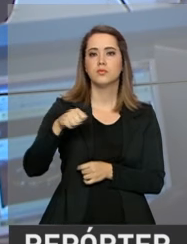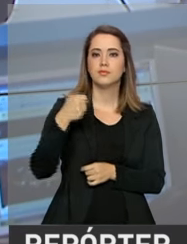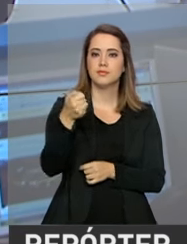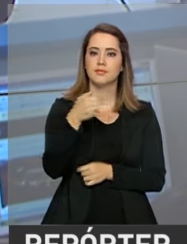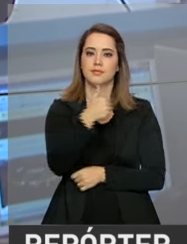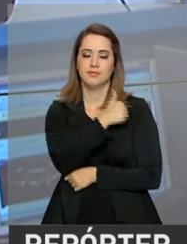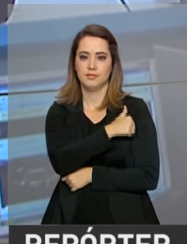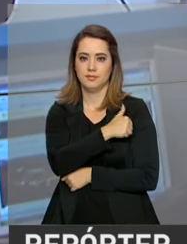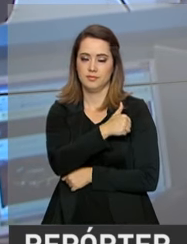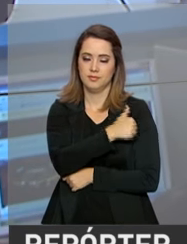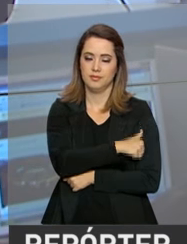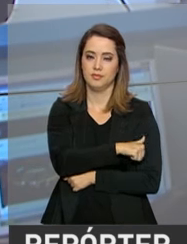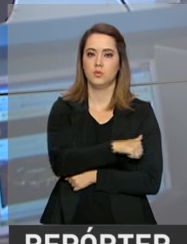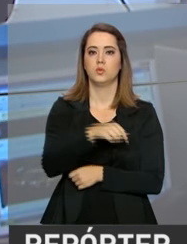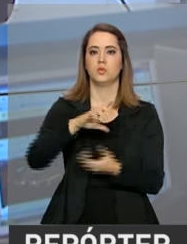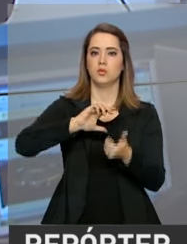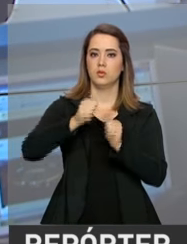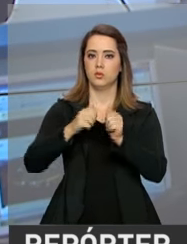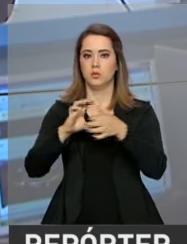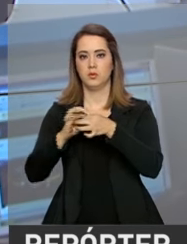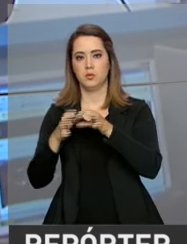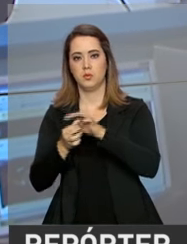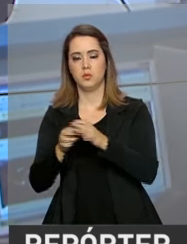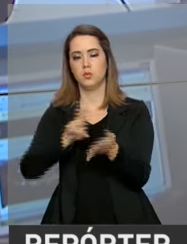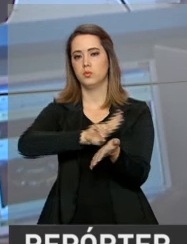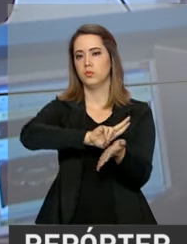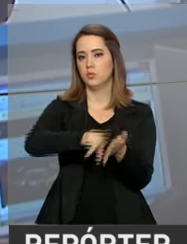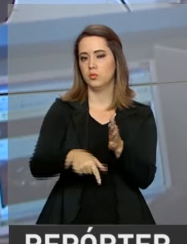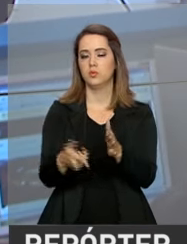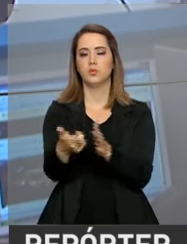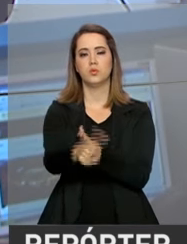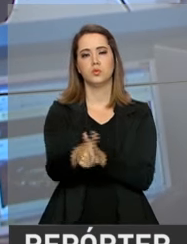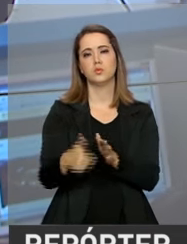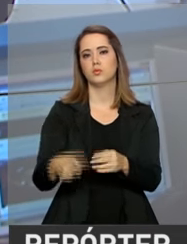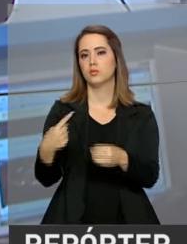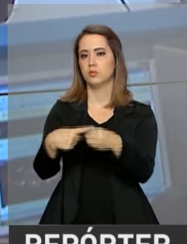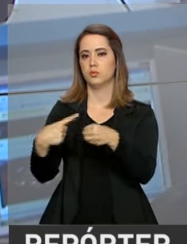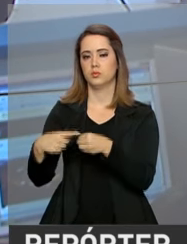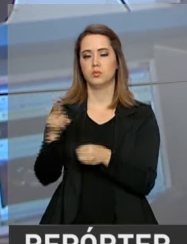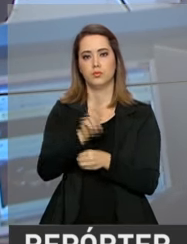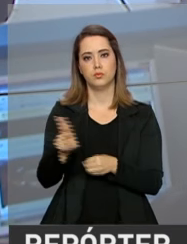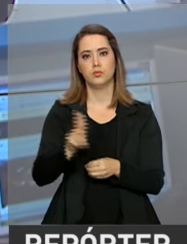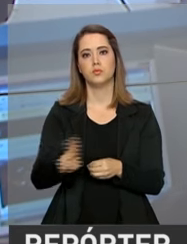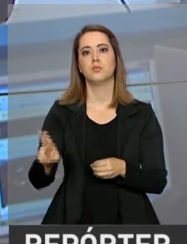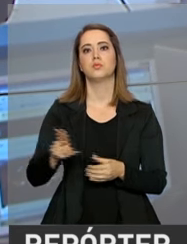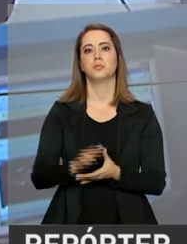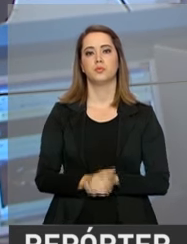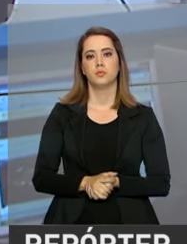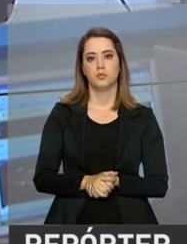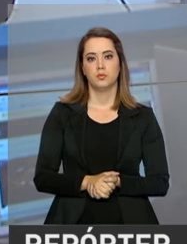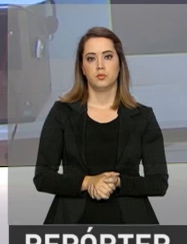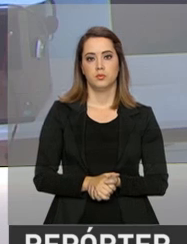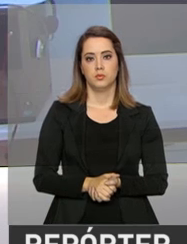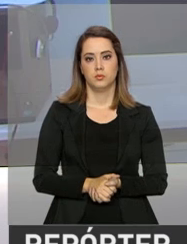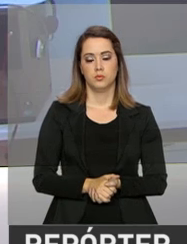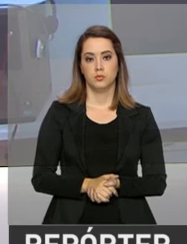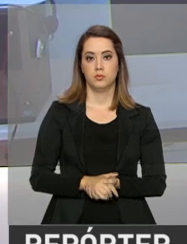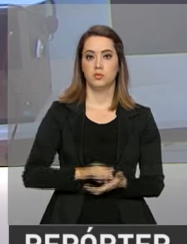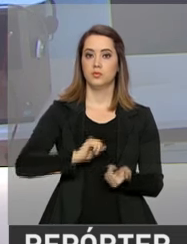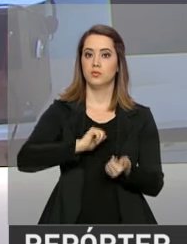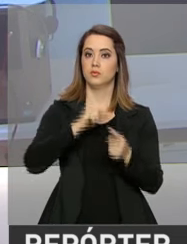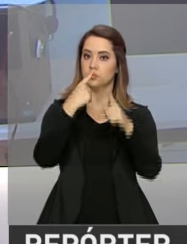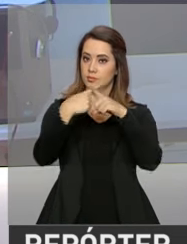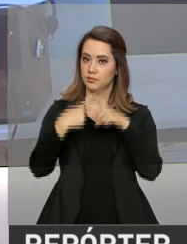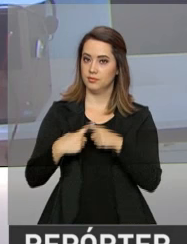rio 2016 segue para saquarema rio bonito tanguá e itaboraí são gonçalo e niterói os